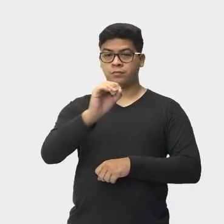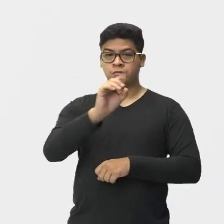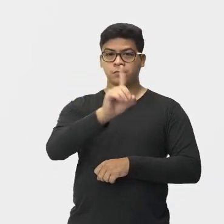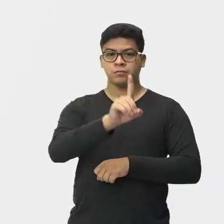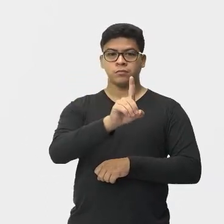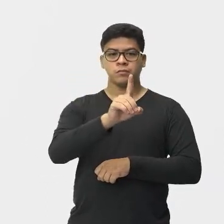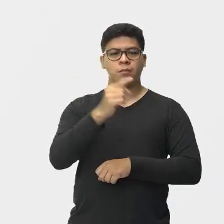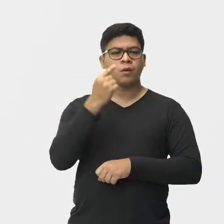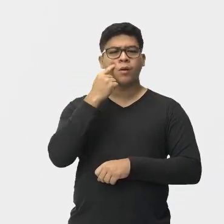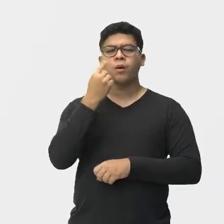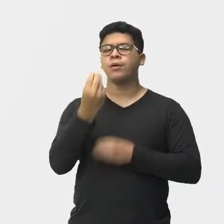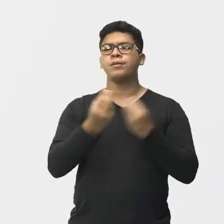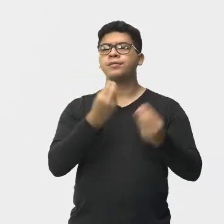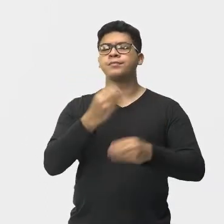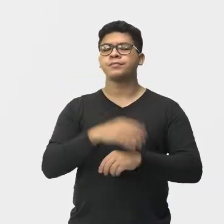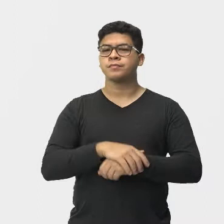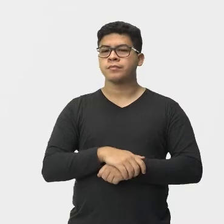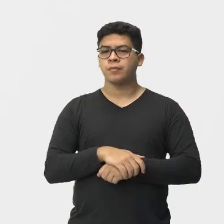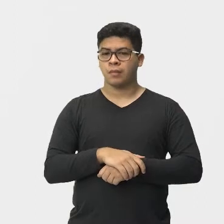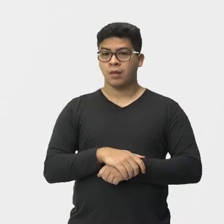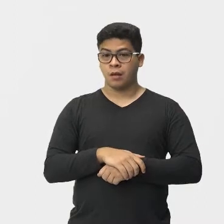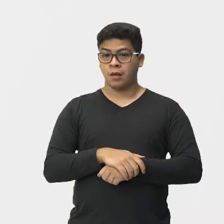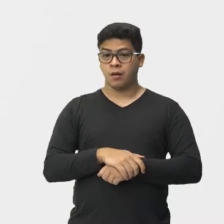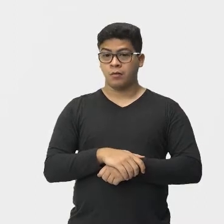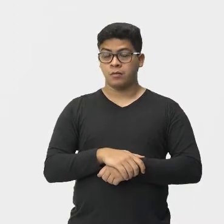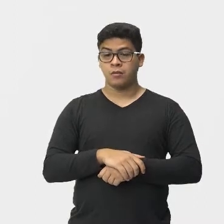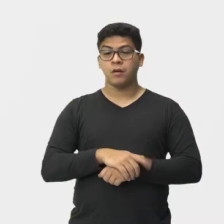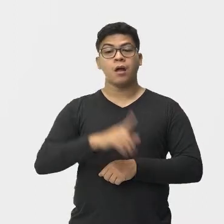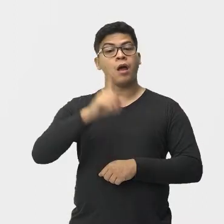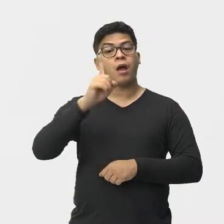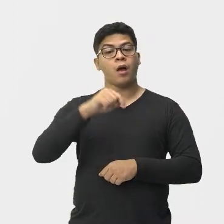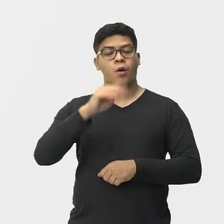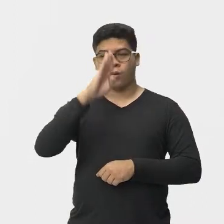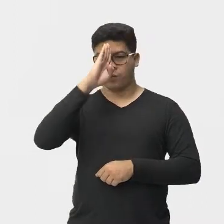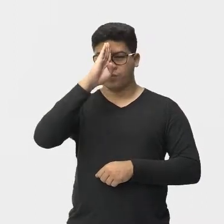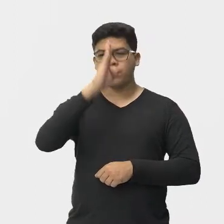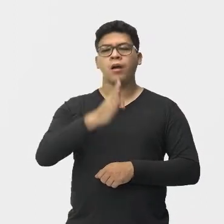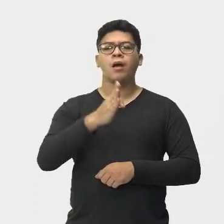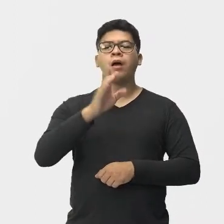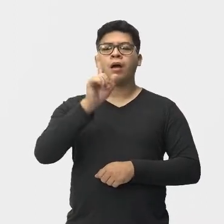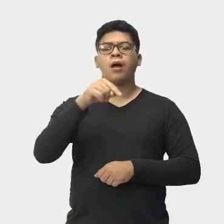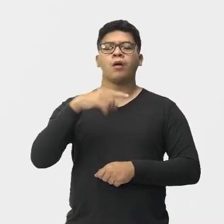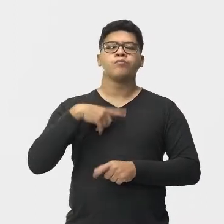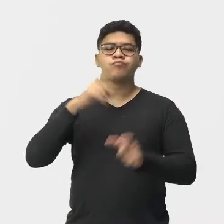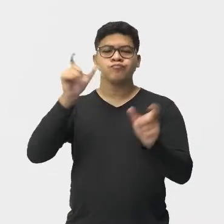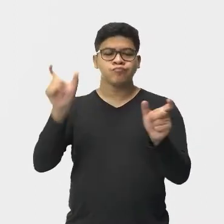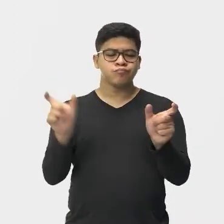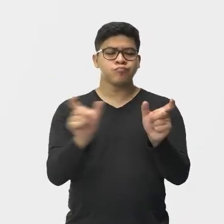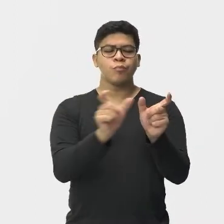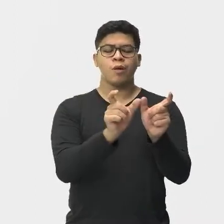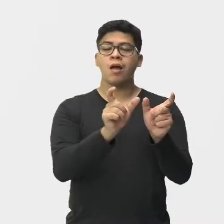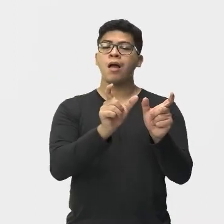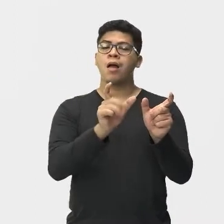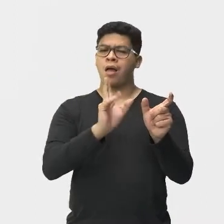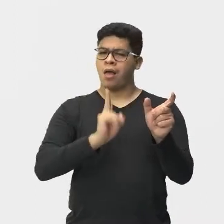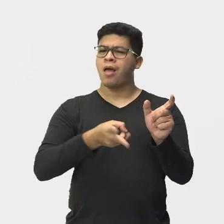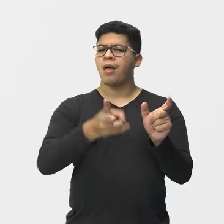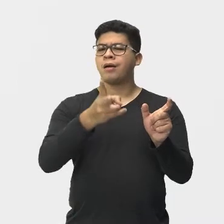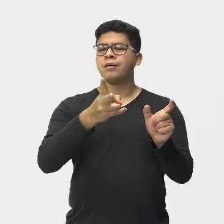verbales más importantes, ya que es el que aparece con más frecuencia en la inmensa mayoría